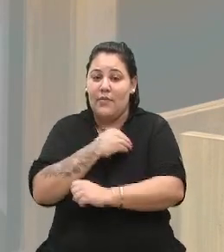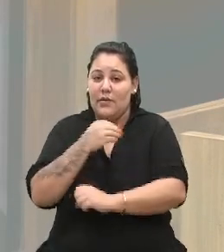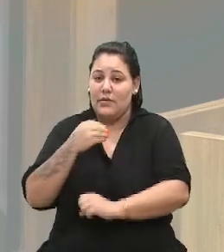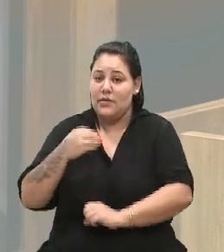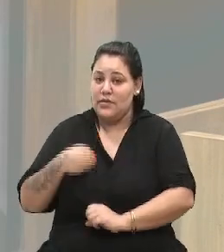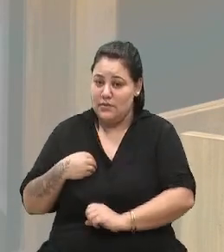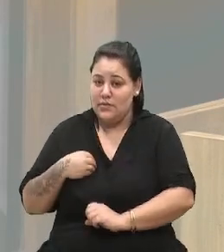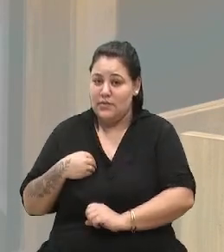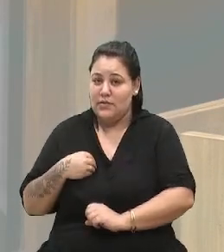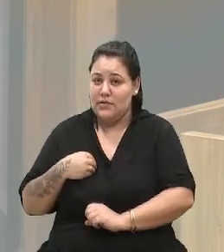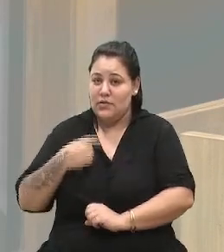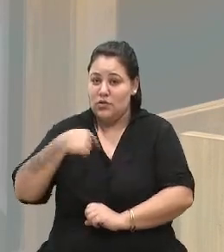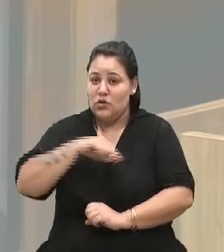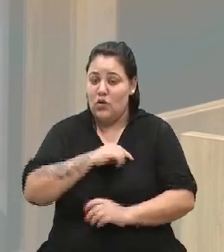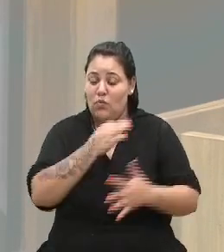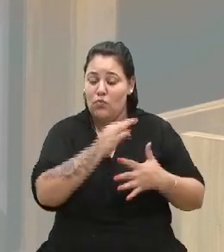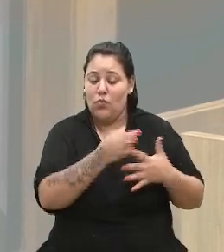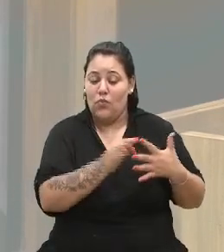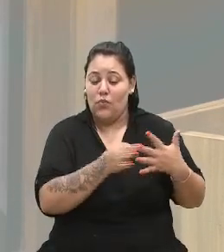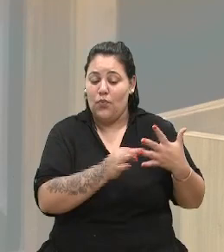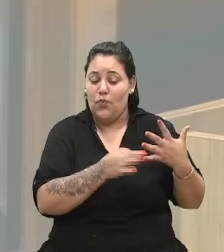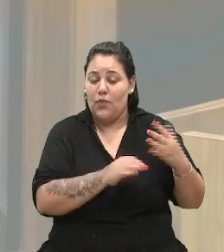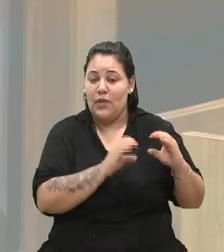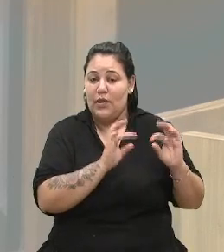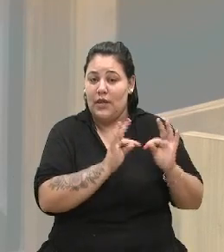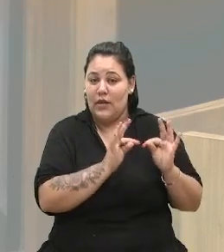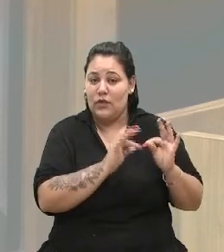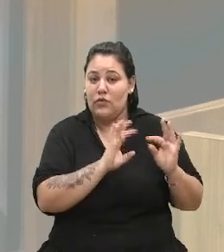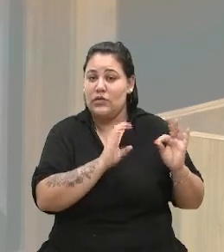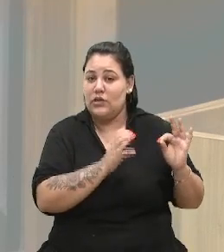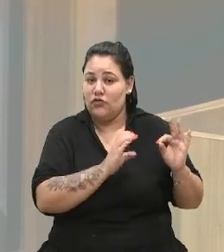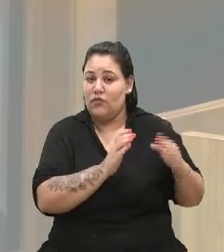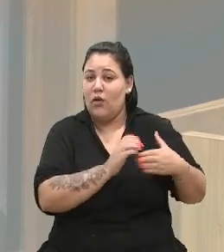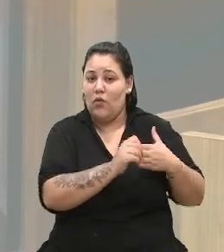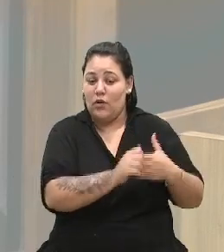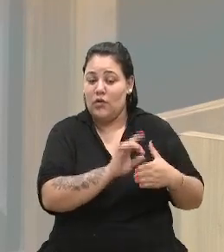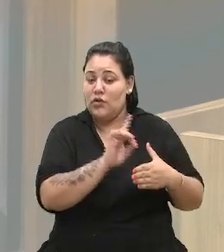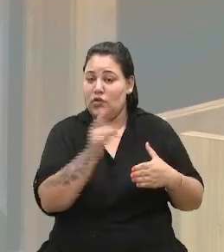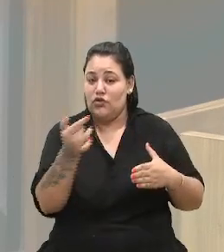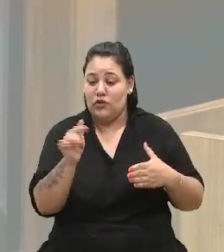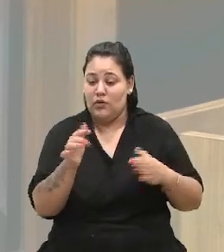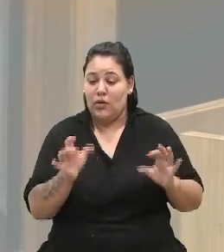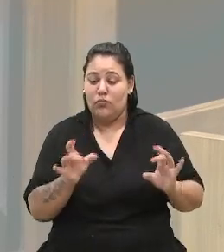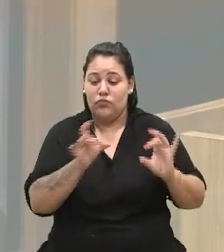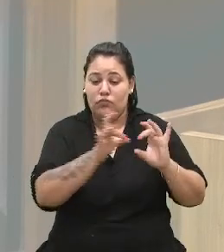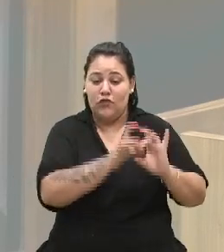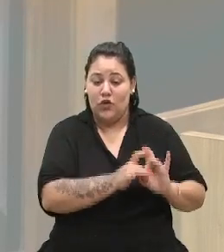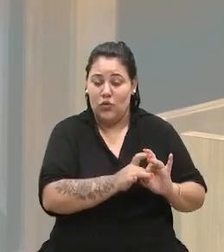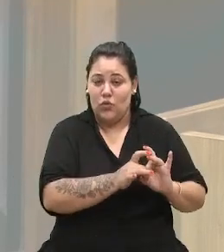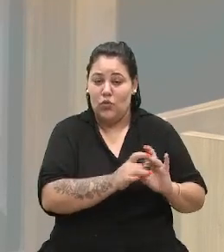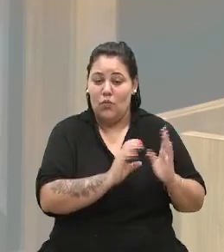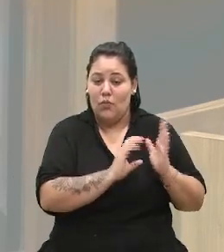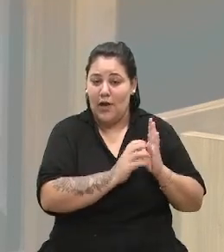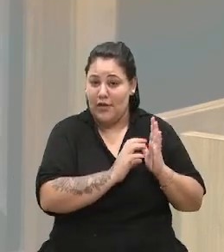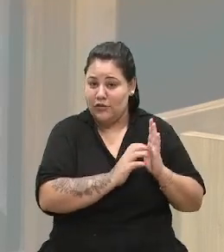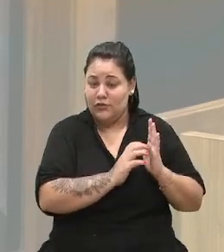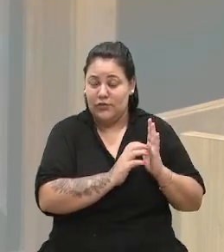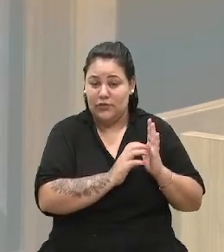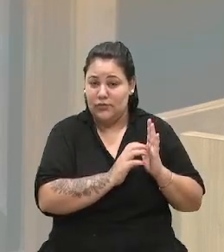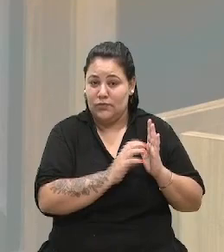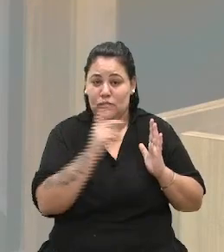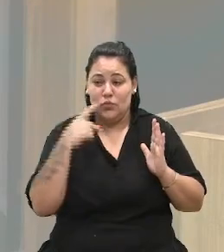e exclusivamente em critérios técnicos científicos. Nós não temos vinculação político-partidária, nós não temos